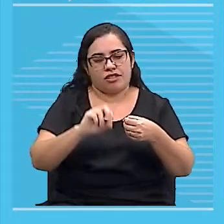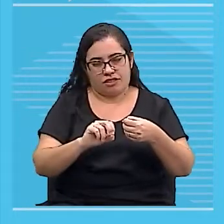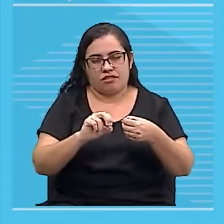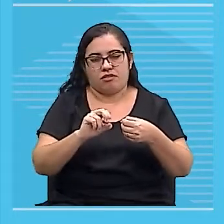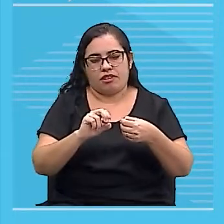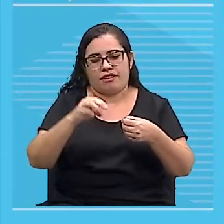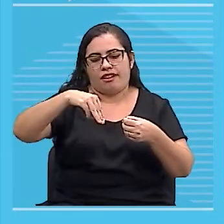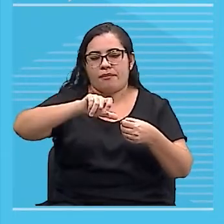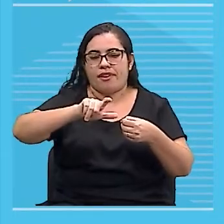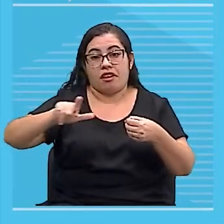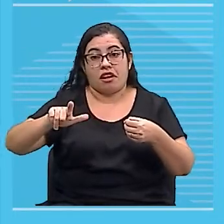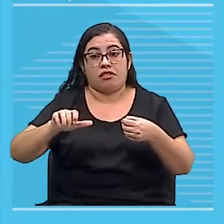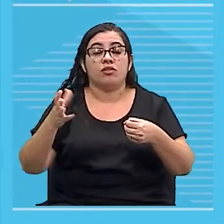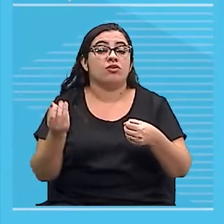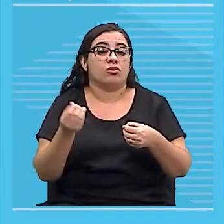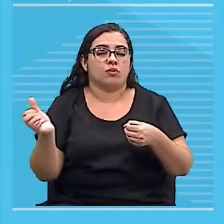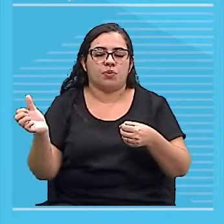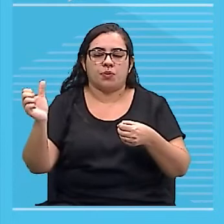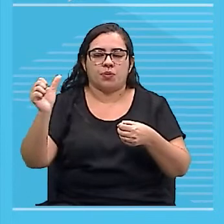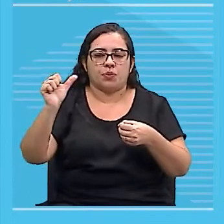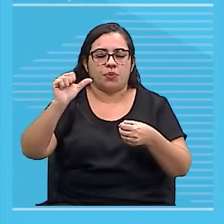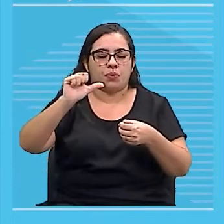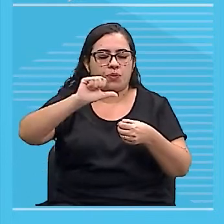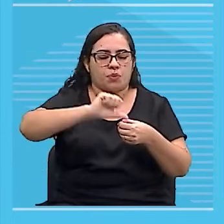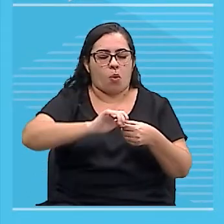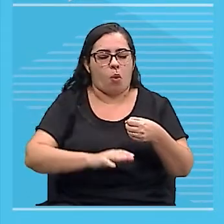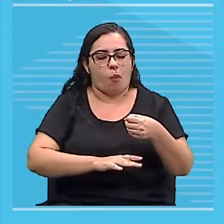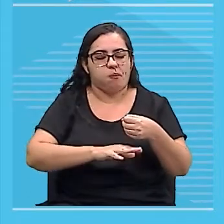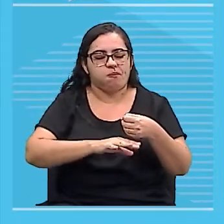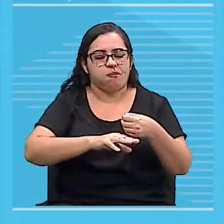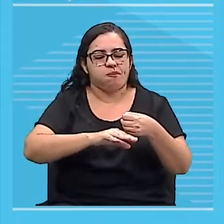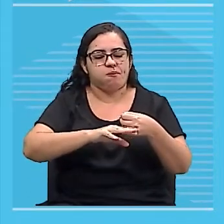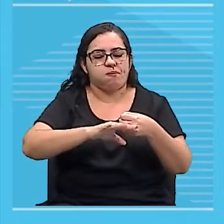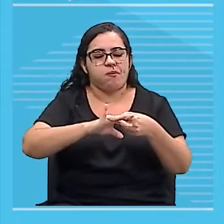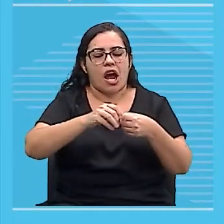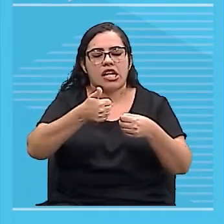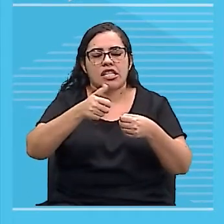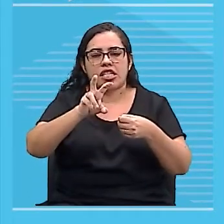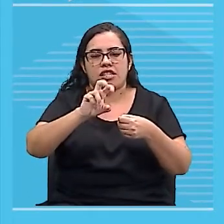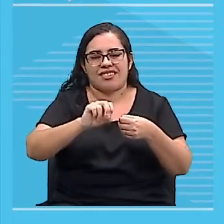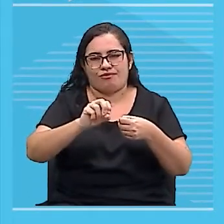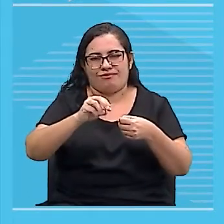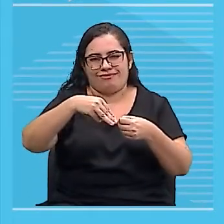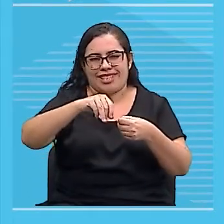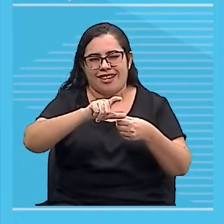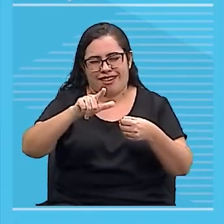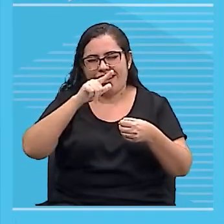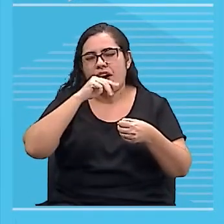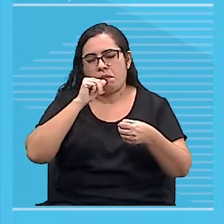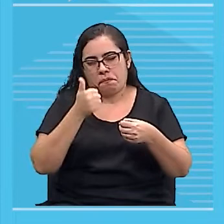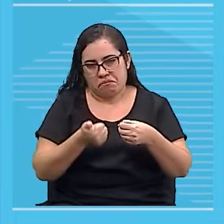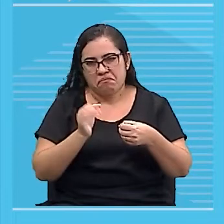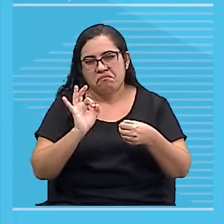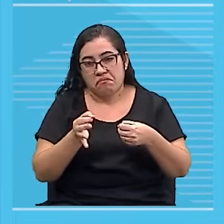ali dentro só um volume de 150 ml de água. Agora você pega